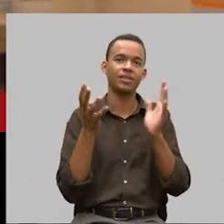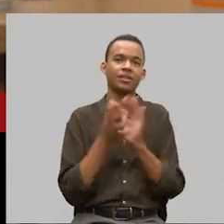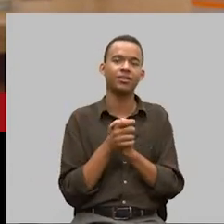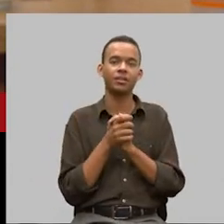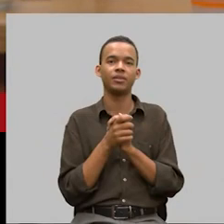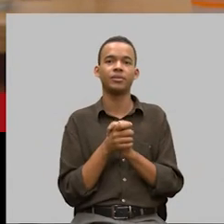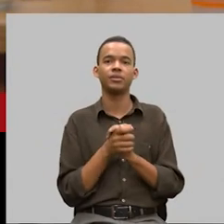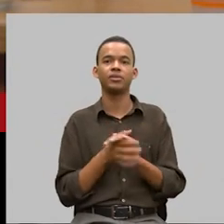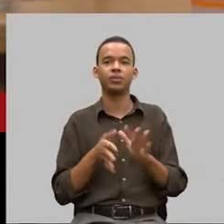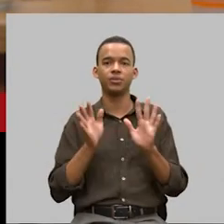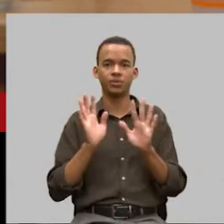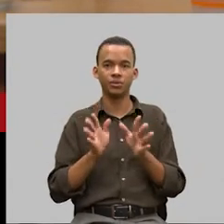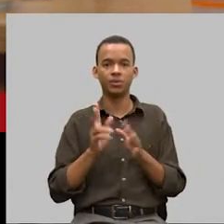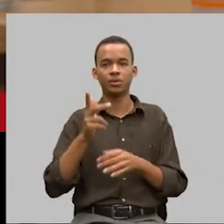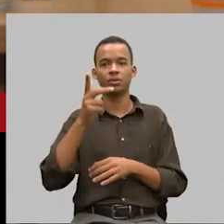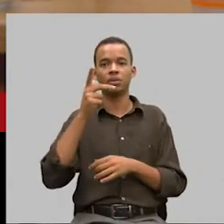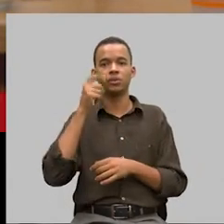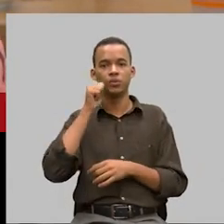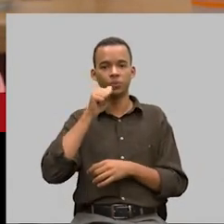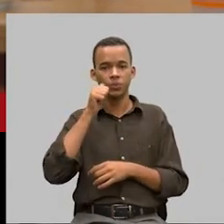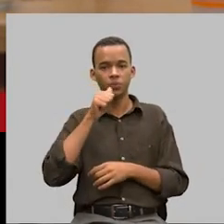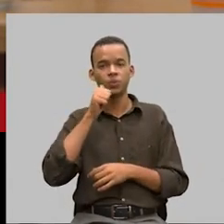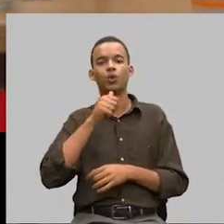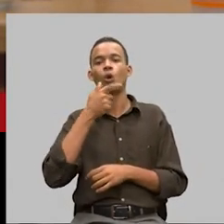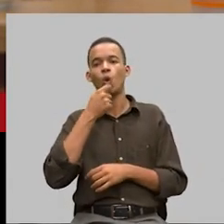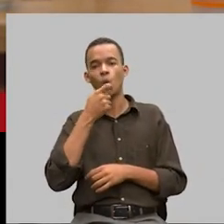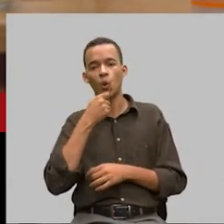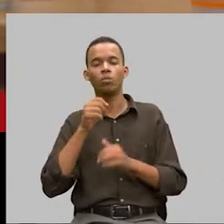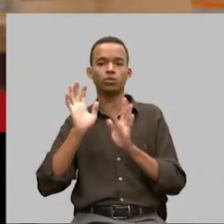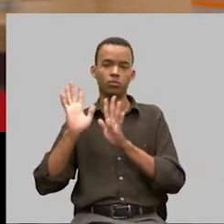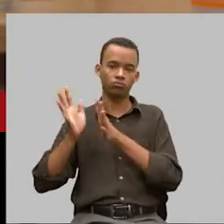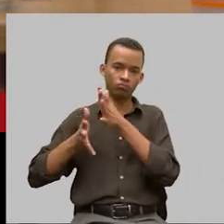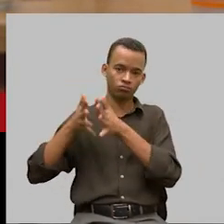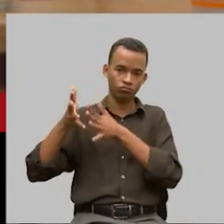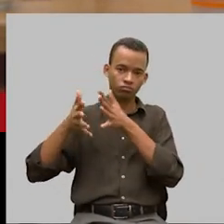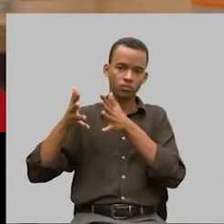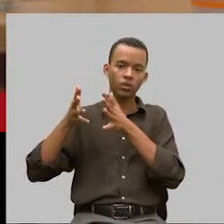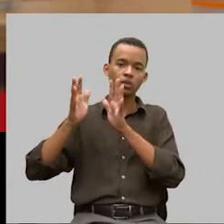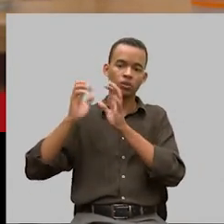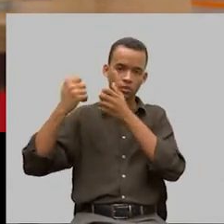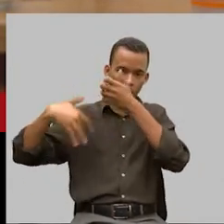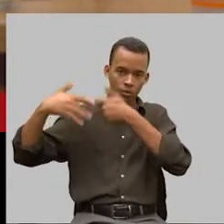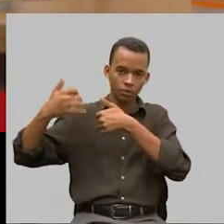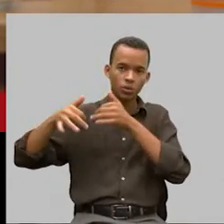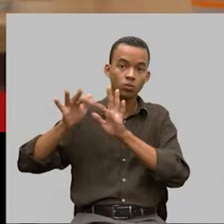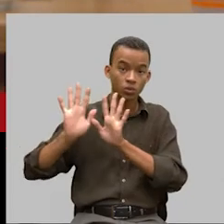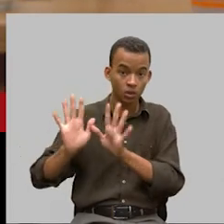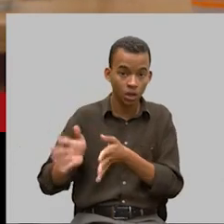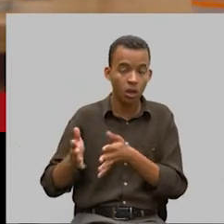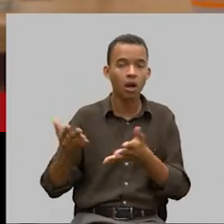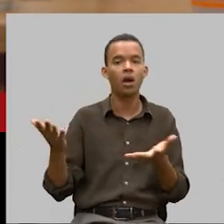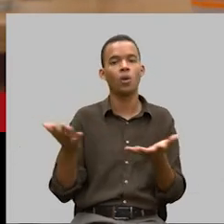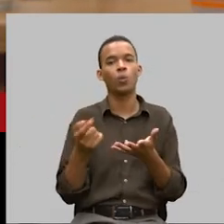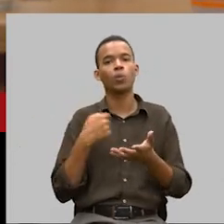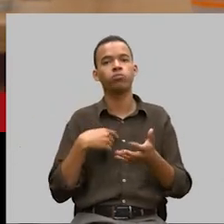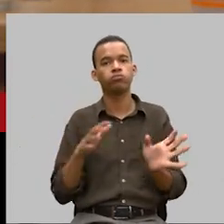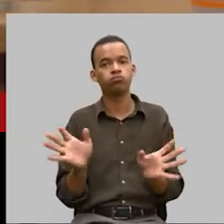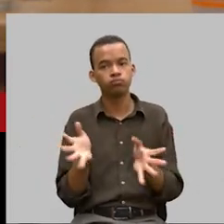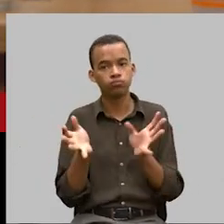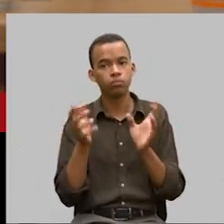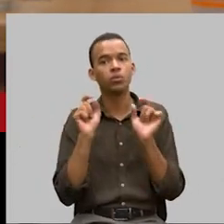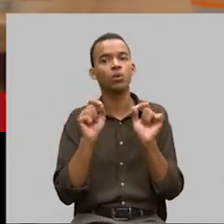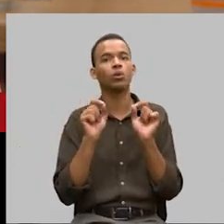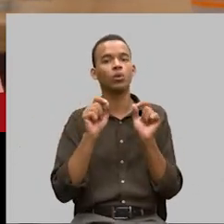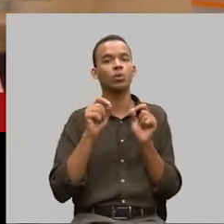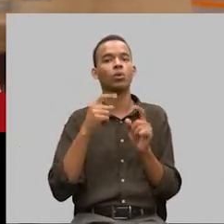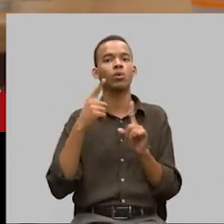né da das companheiras do Companheiro eu provoco tá um aspecto inspirado n